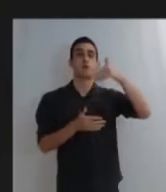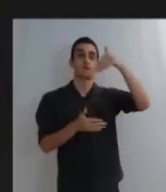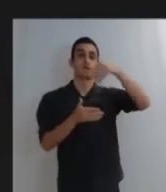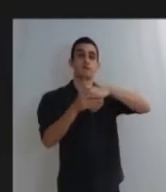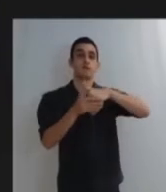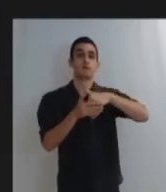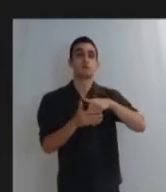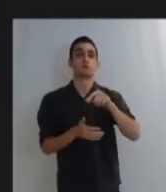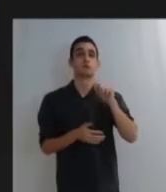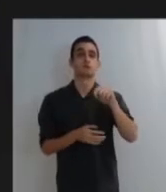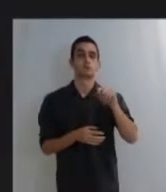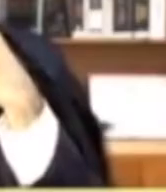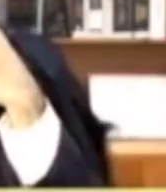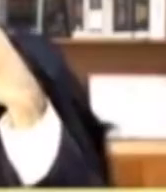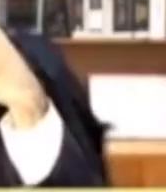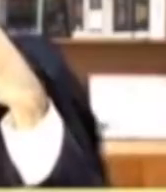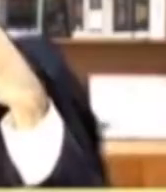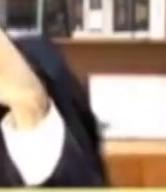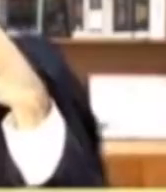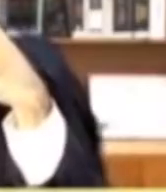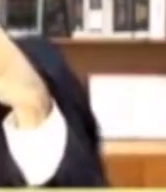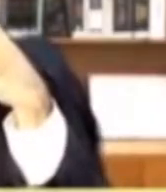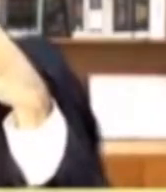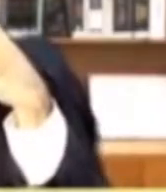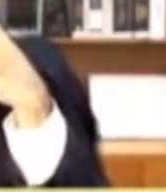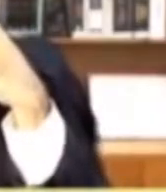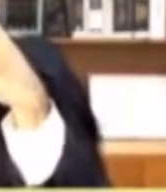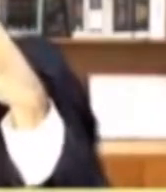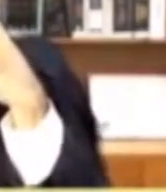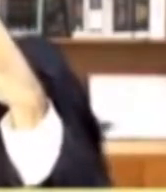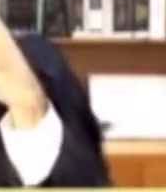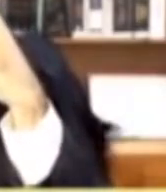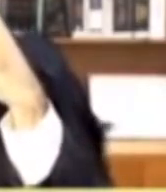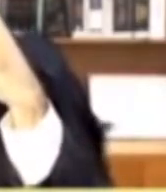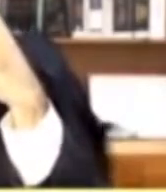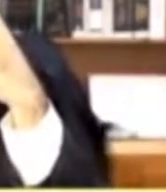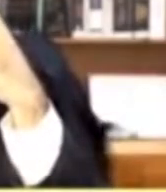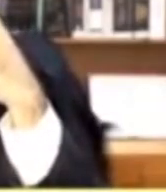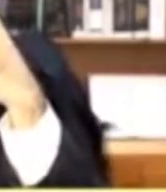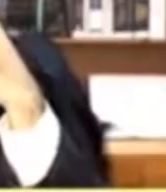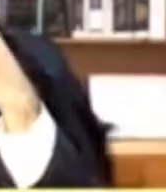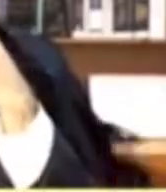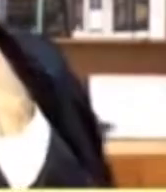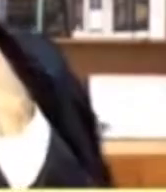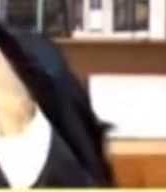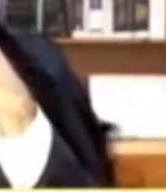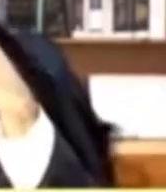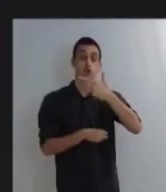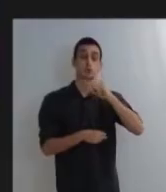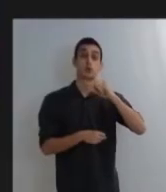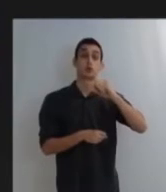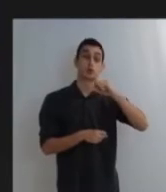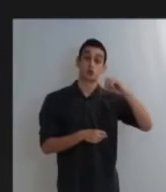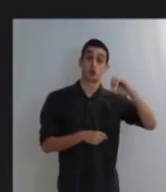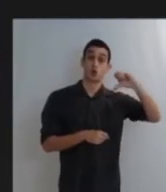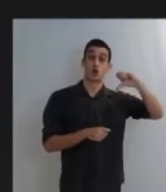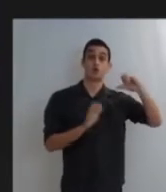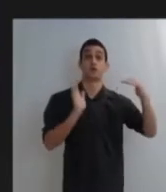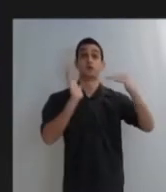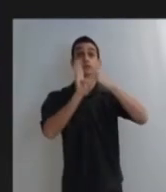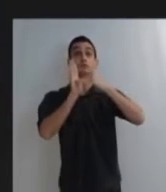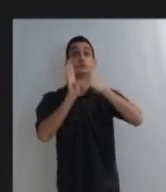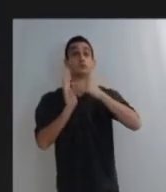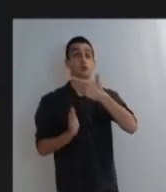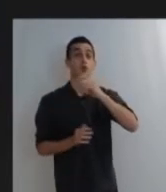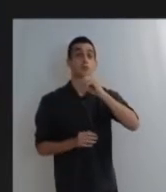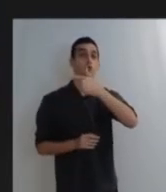do novo pedido de habeas corpus, ministro Nefe Cordeiro, lembrou que toda denúncia precisa preencher requisitos do Código de